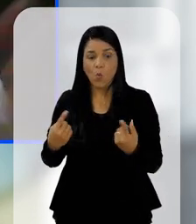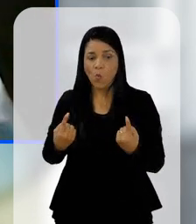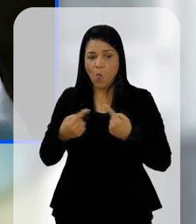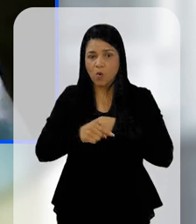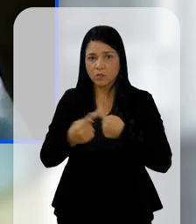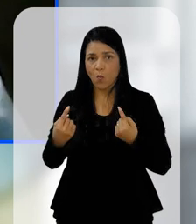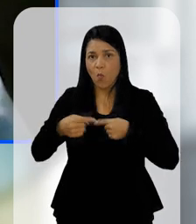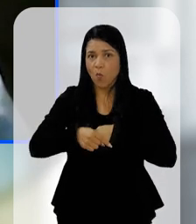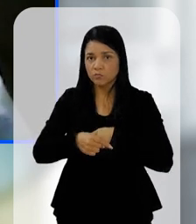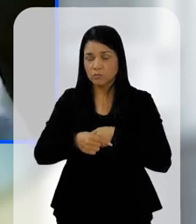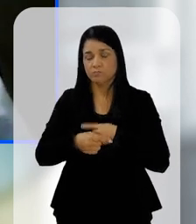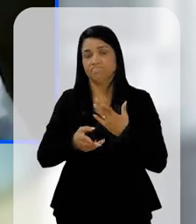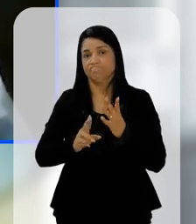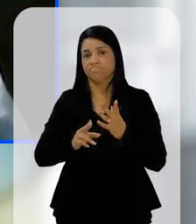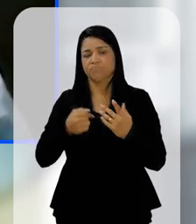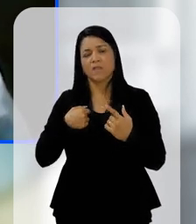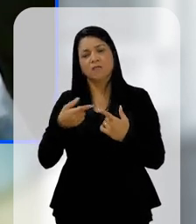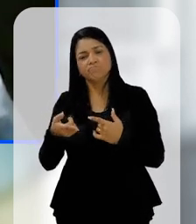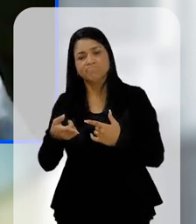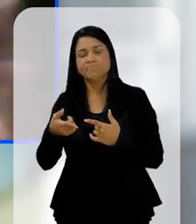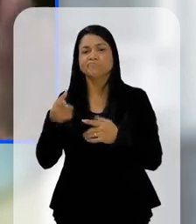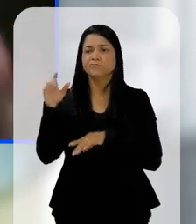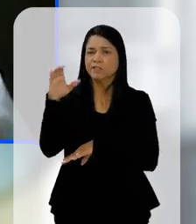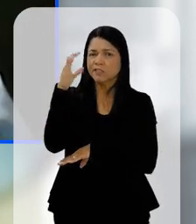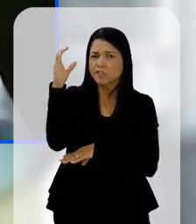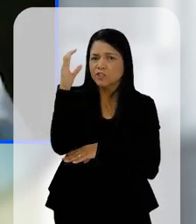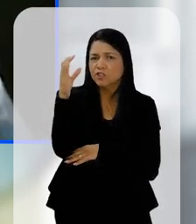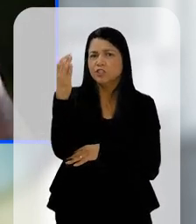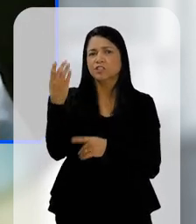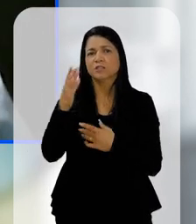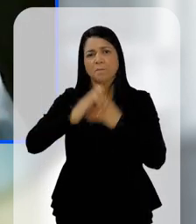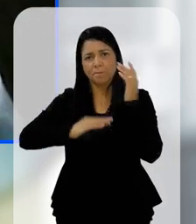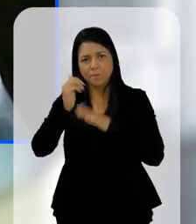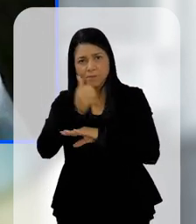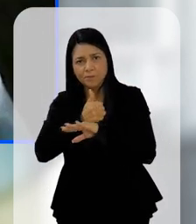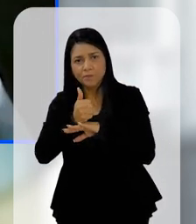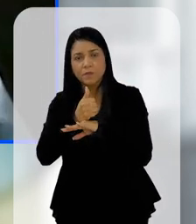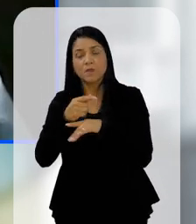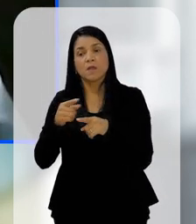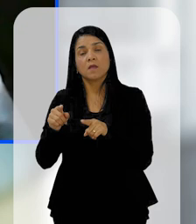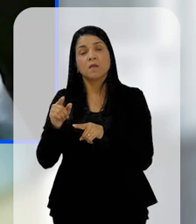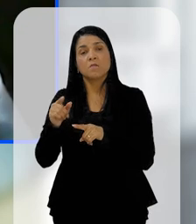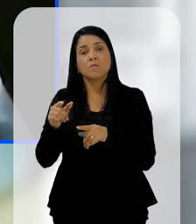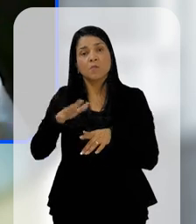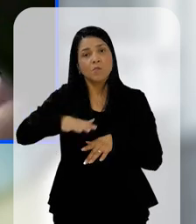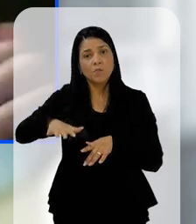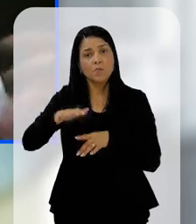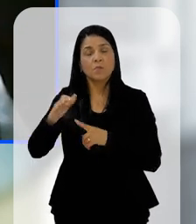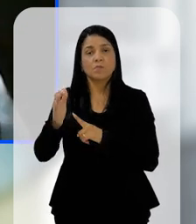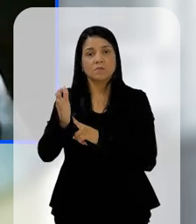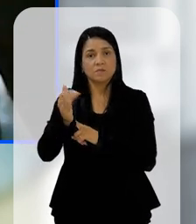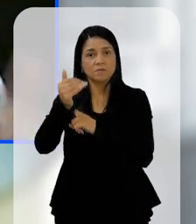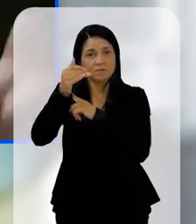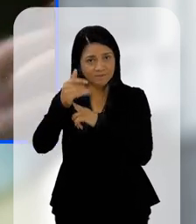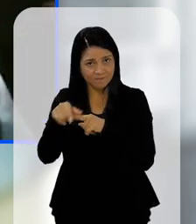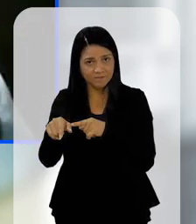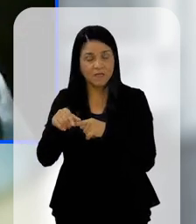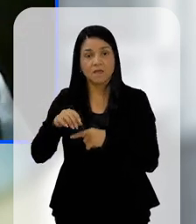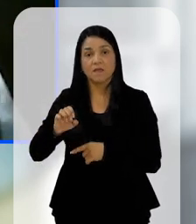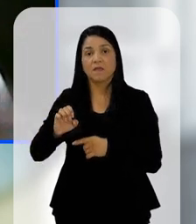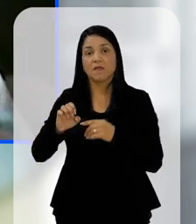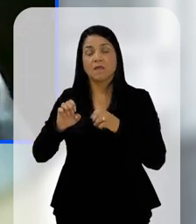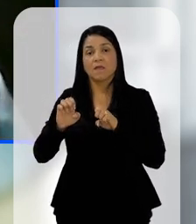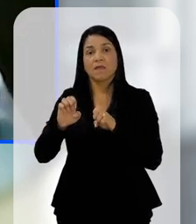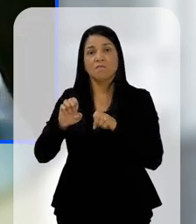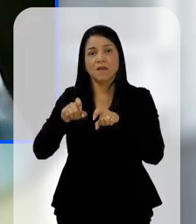diferente. E a gente foi lá com os cientistas, conversando, primeiro com o Ministério de Ciência e Tecnologia, com a Embrapa, e